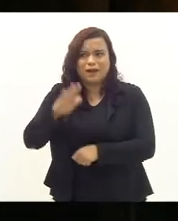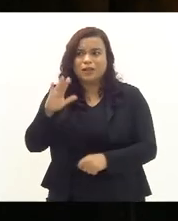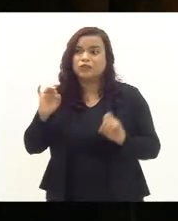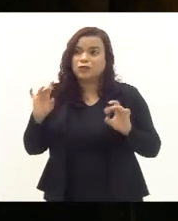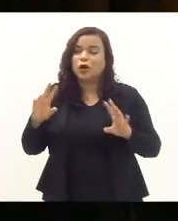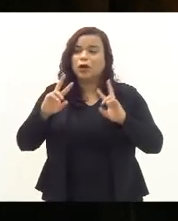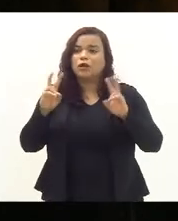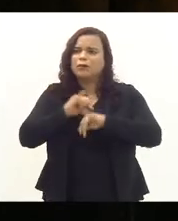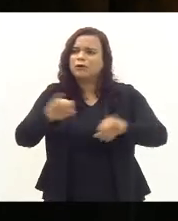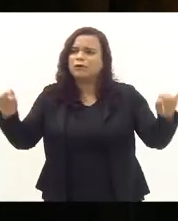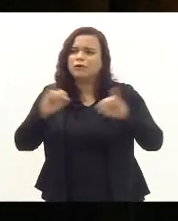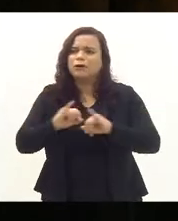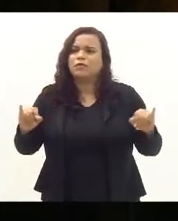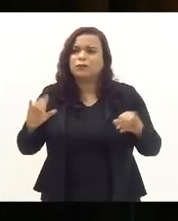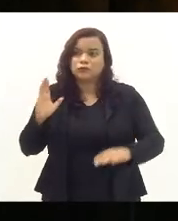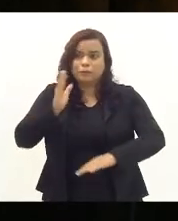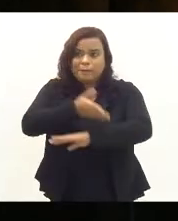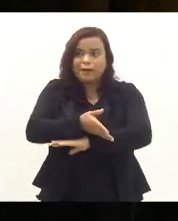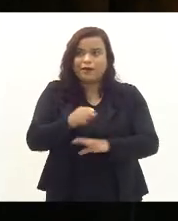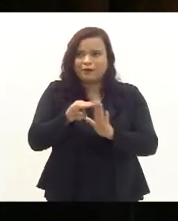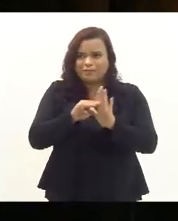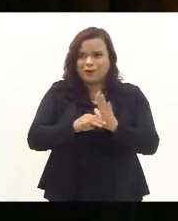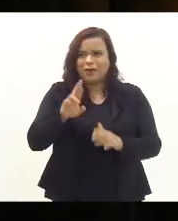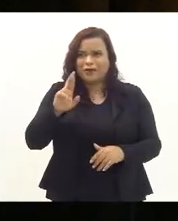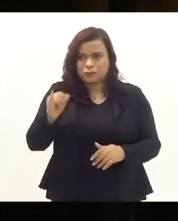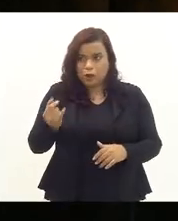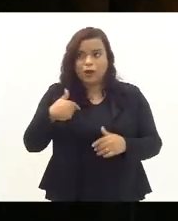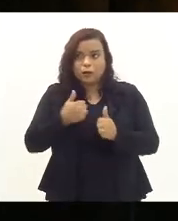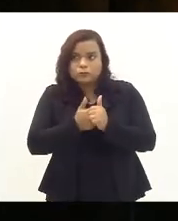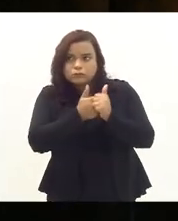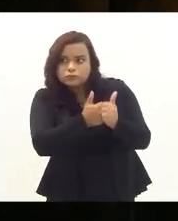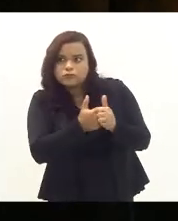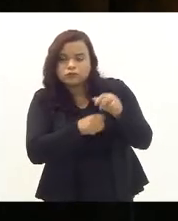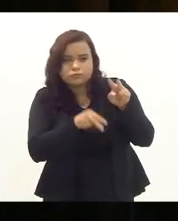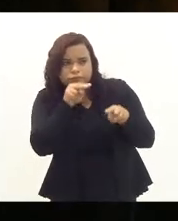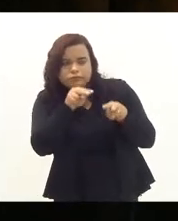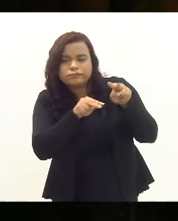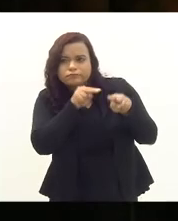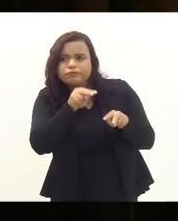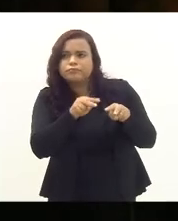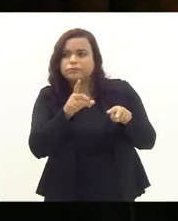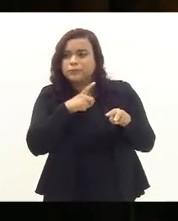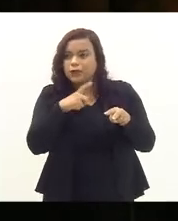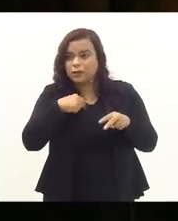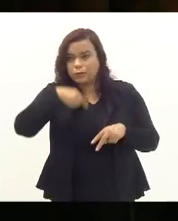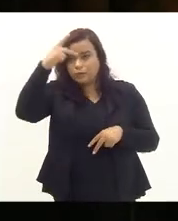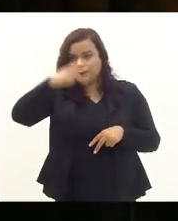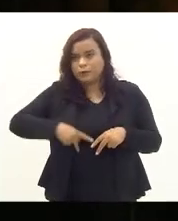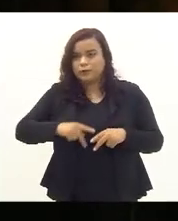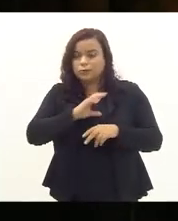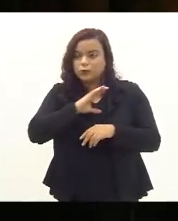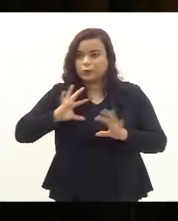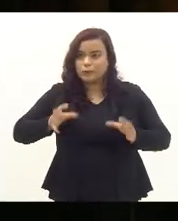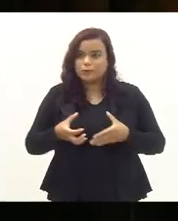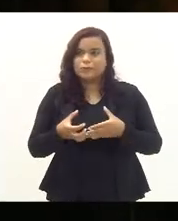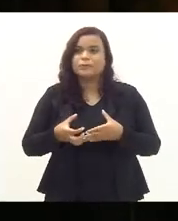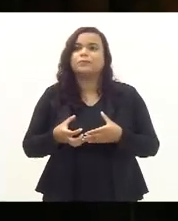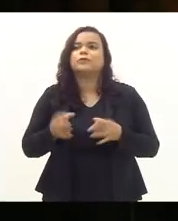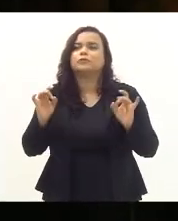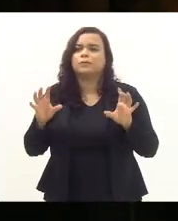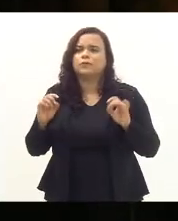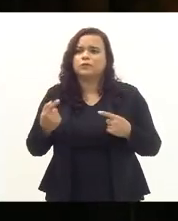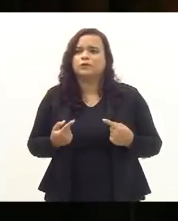e muitas pessoas e eu o acompanhei muito de perto afinal de contas Preside a comissão especial de